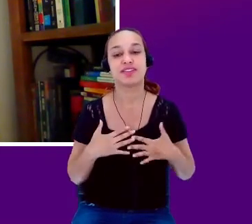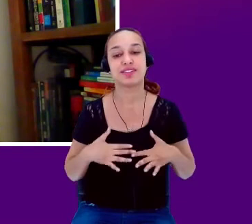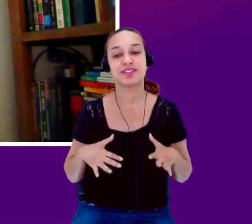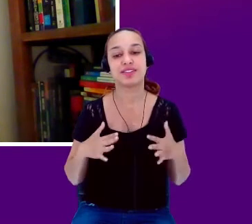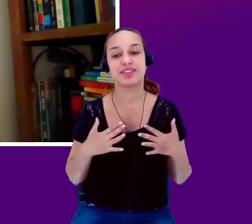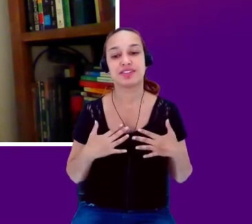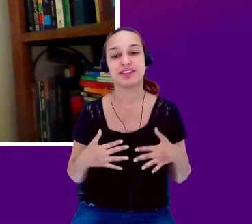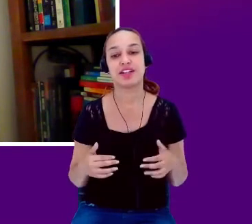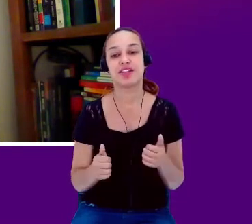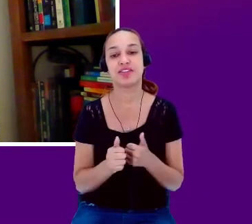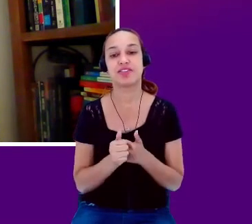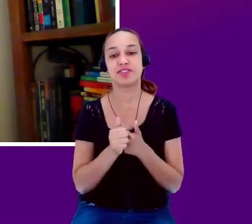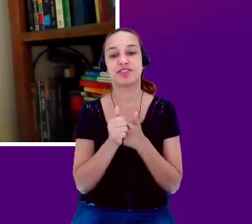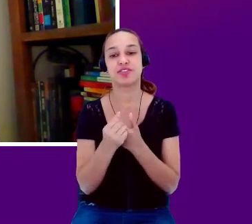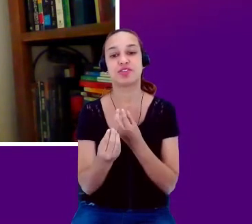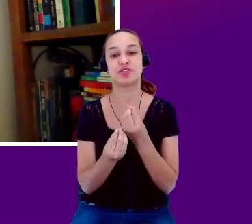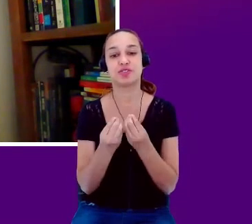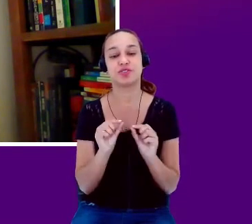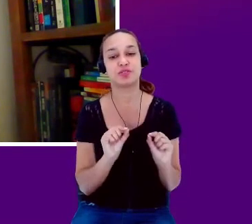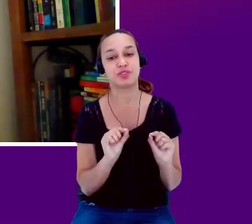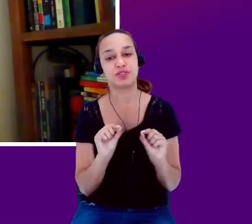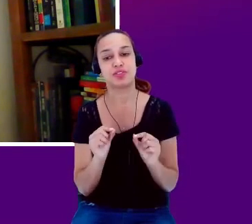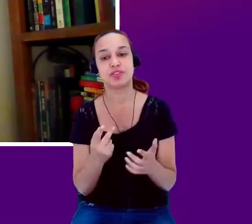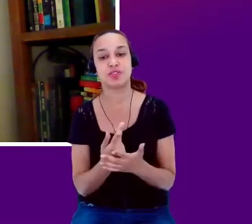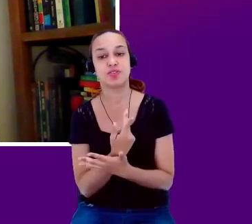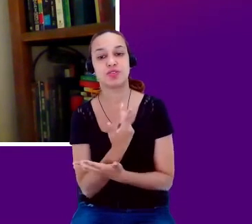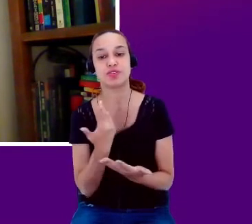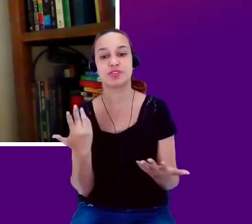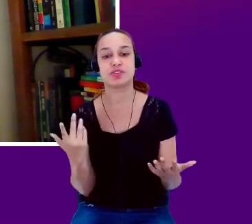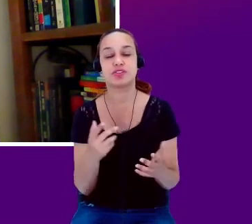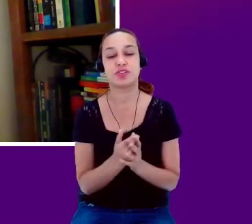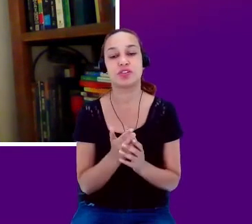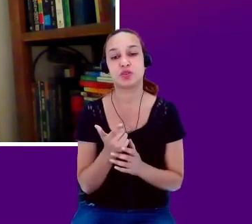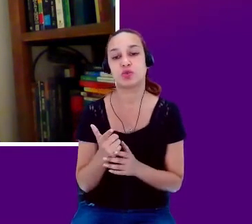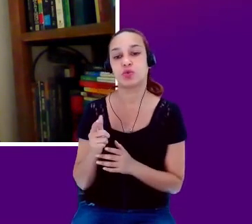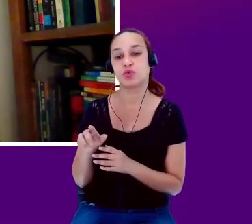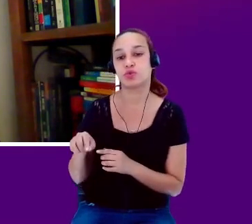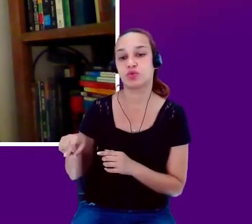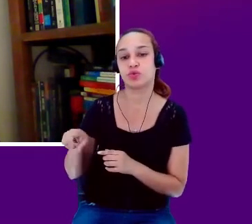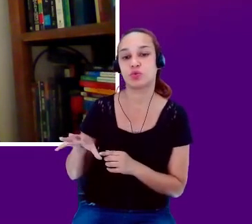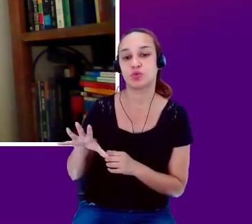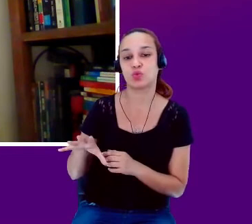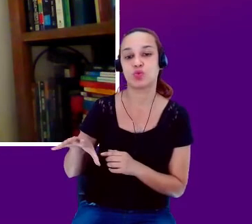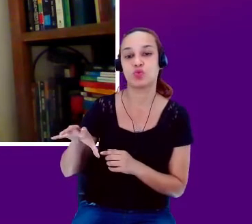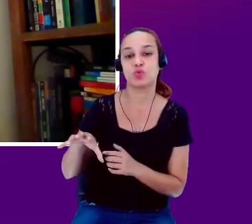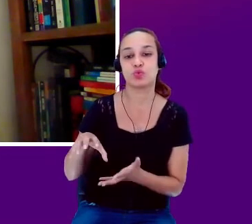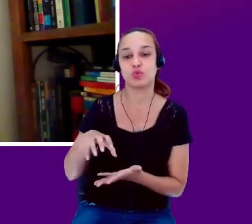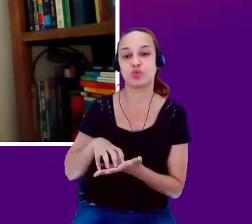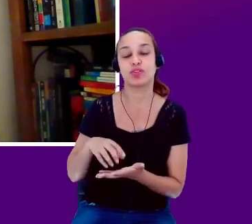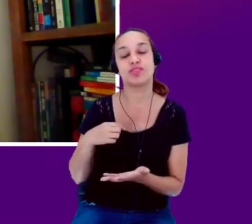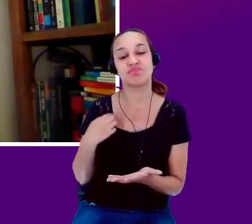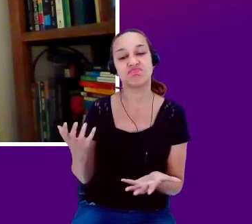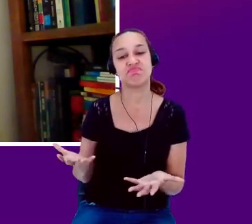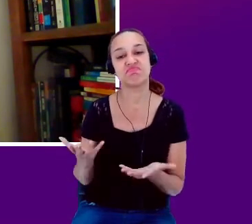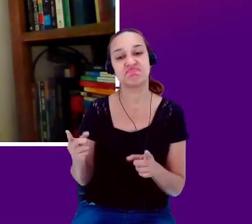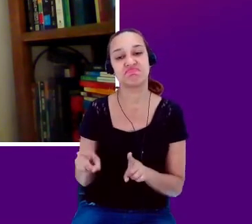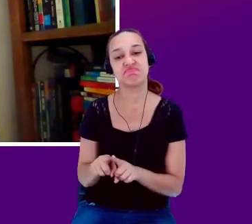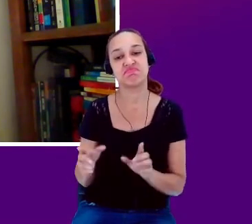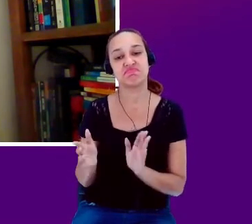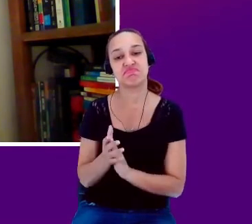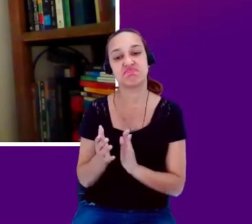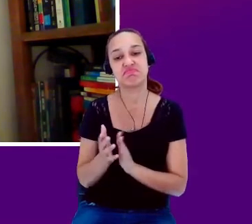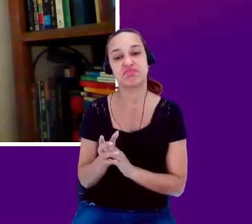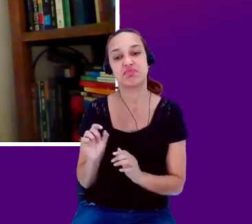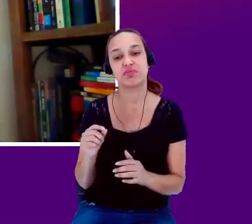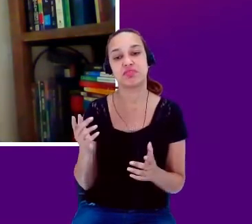no acompanhamento de como essas matérias vão surgindo. E um outro expediente que vocês utilizaram também, que eu vou elogiar aqui, que foi tomada